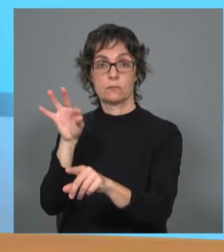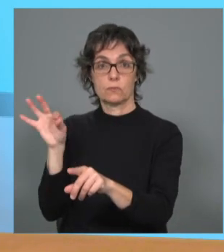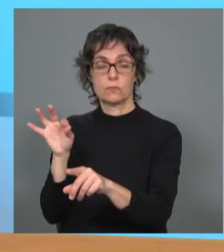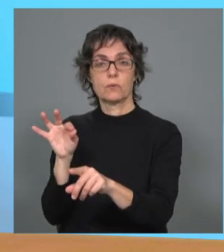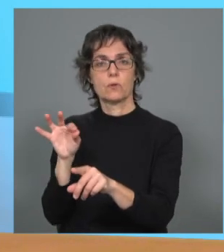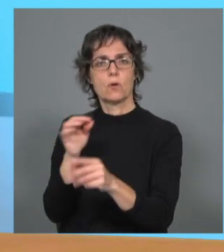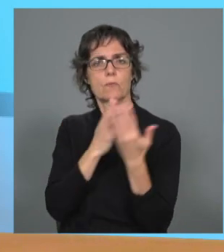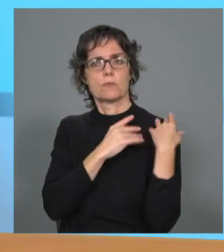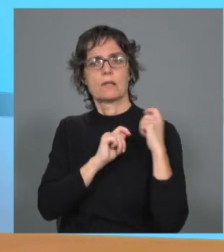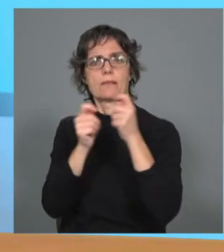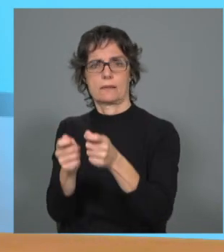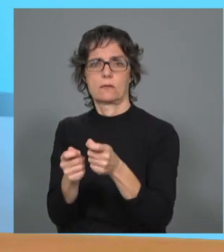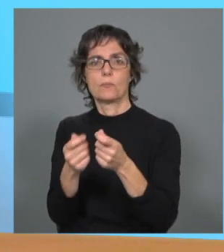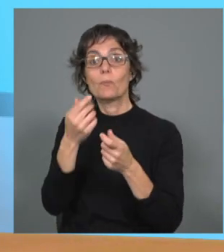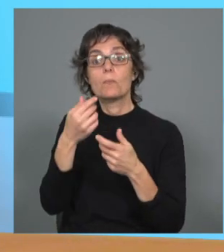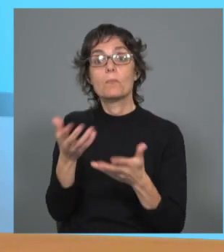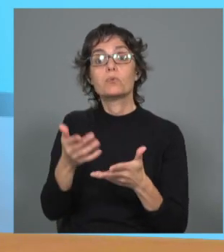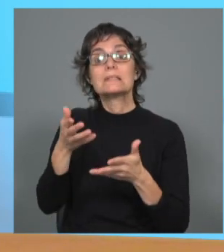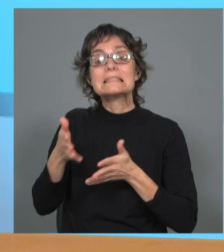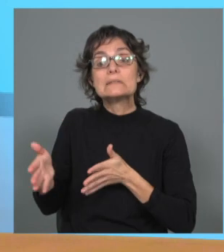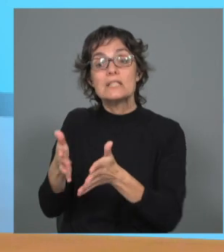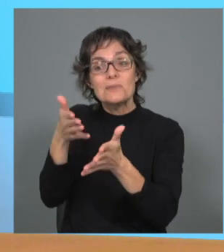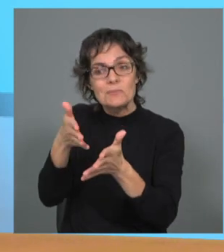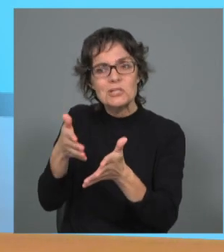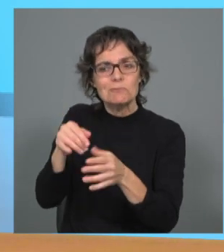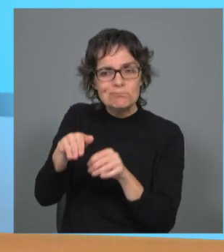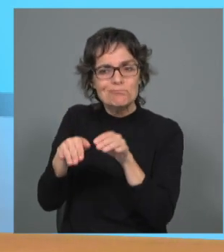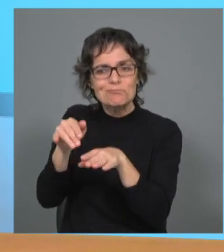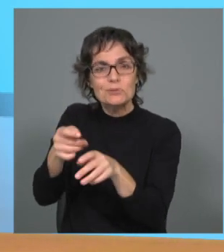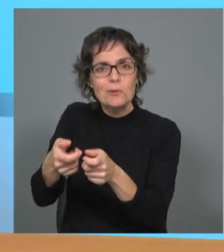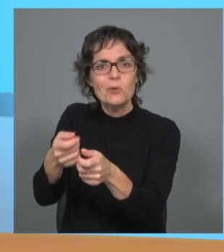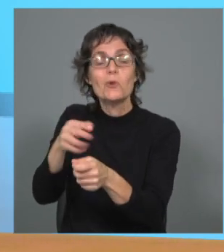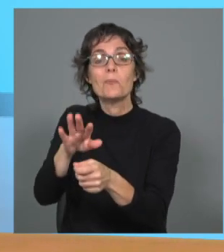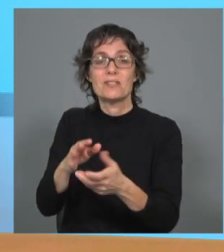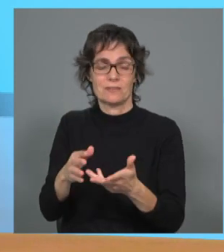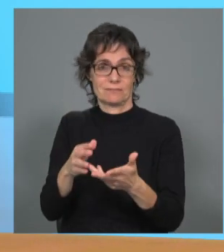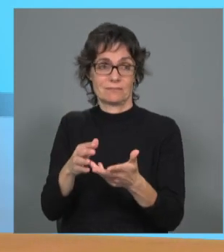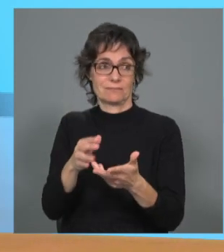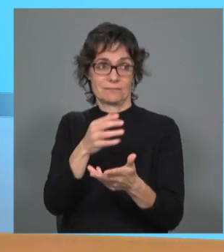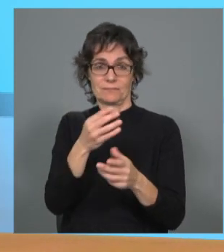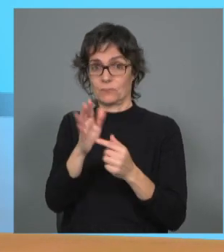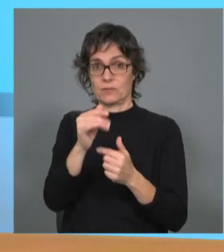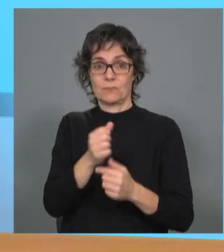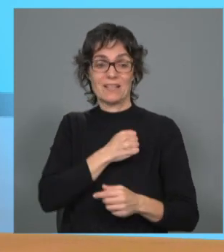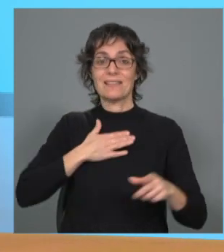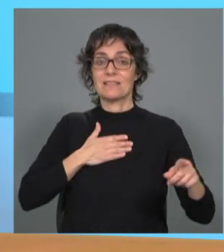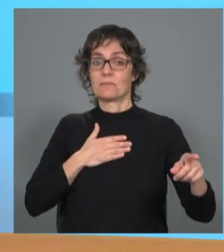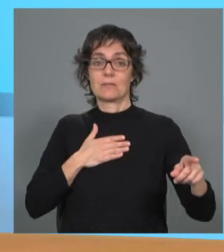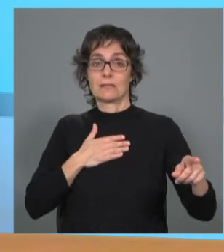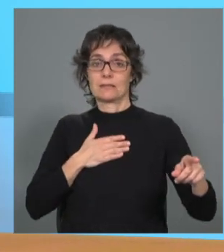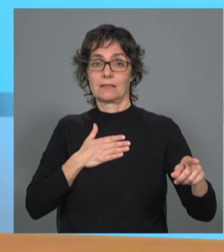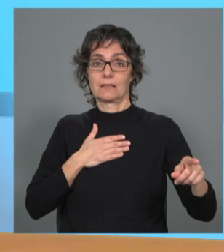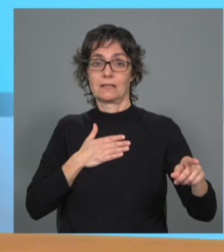claro que sim, claro que o caminho está a ser feito. Mas note, Paulo, nas empresas está estudado que enquanto não se atinge